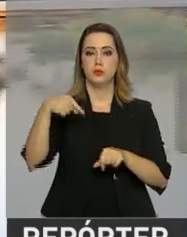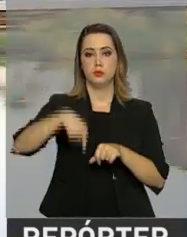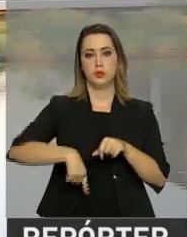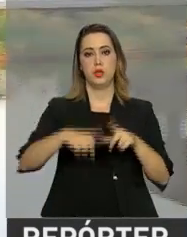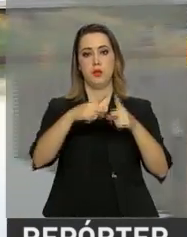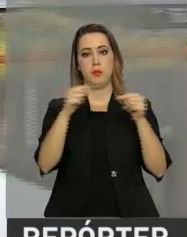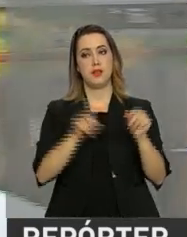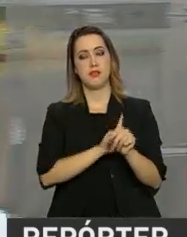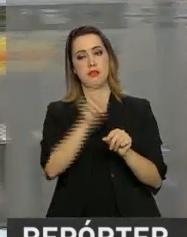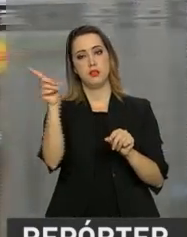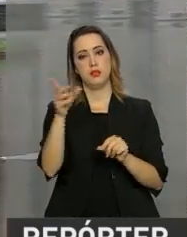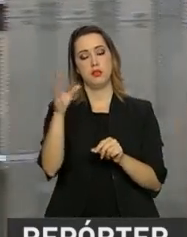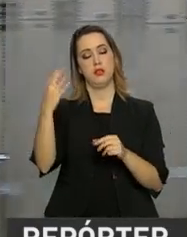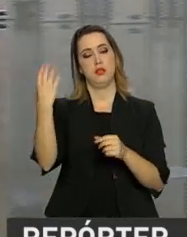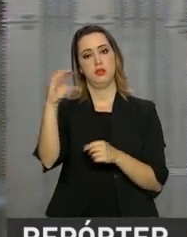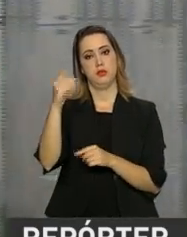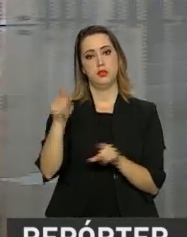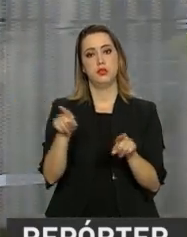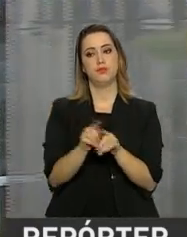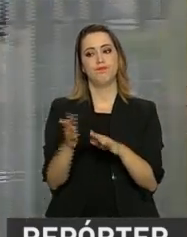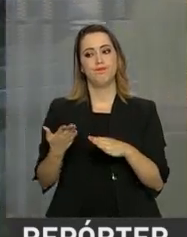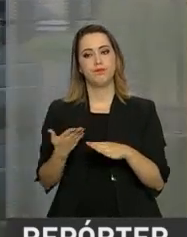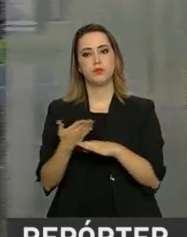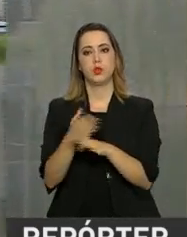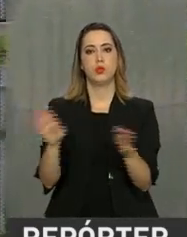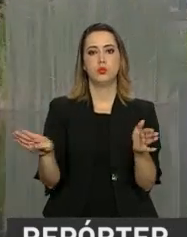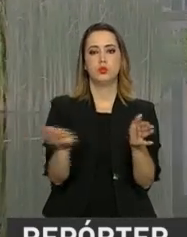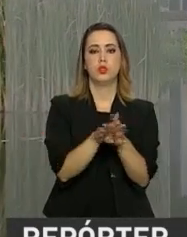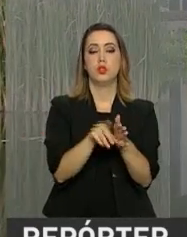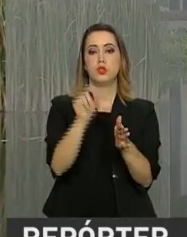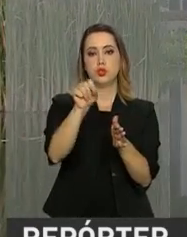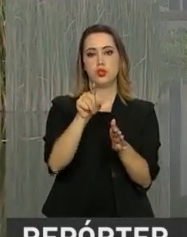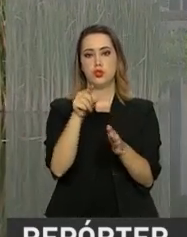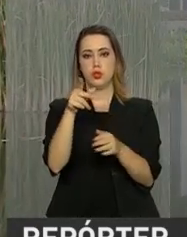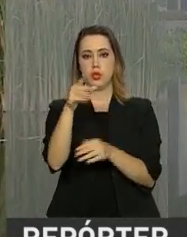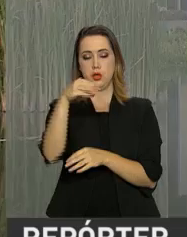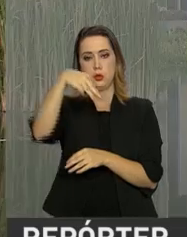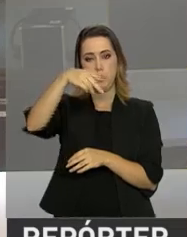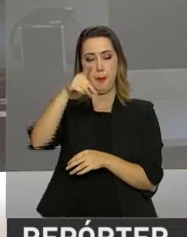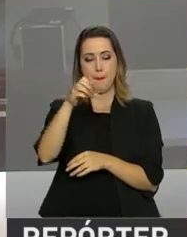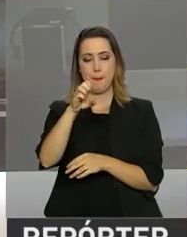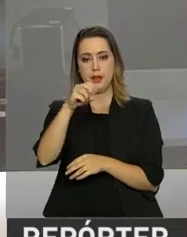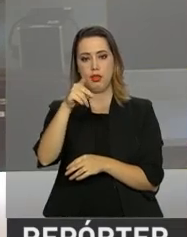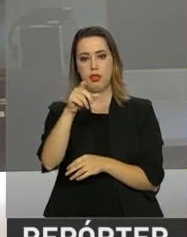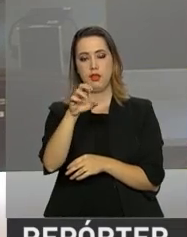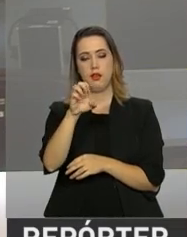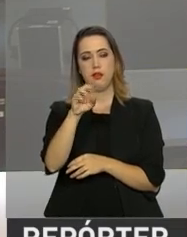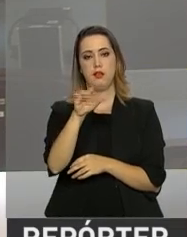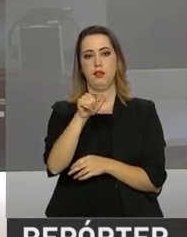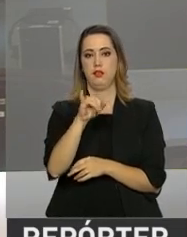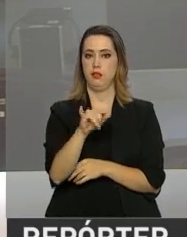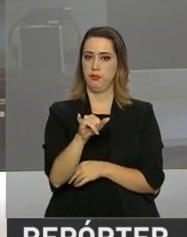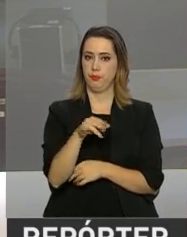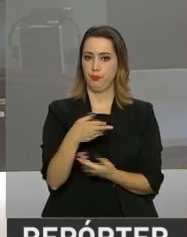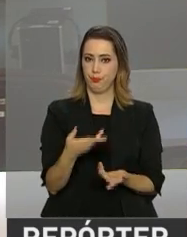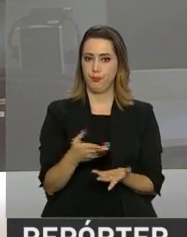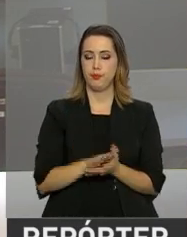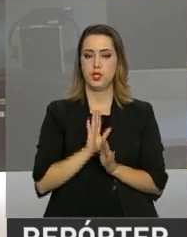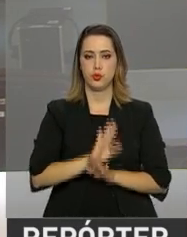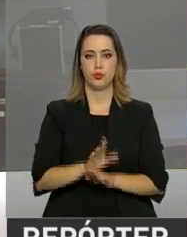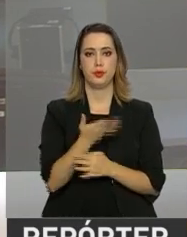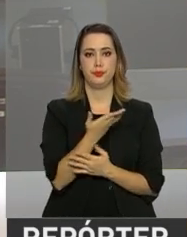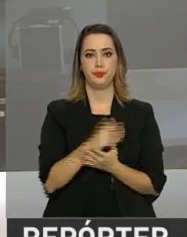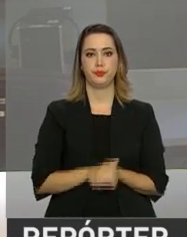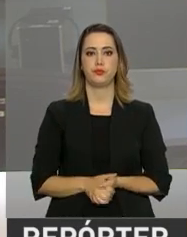Brasília seguem para medelim para reforçar a equipe de apoio o ministério das relações